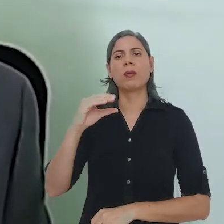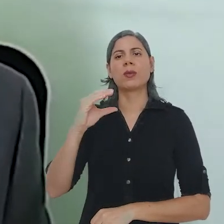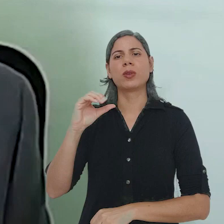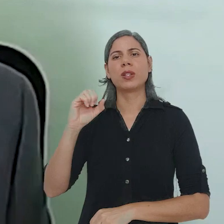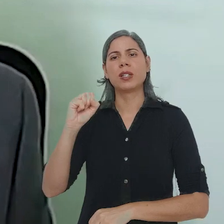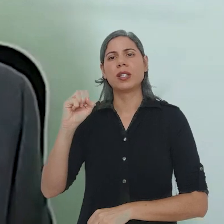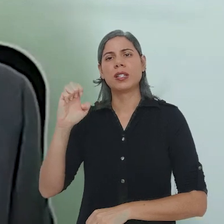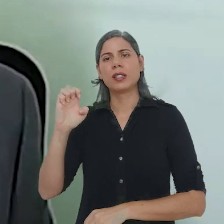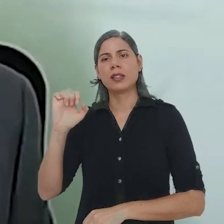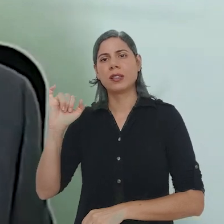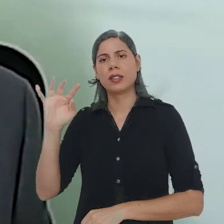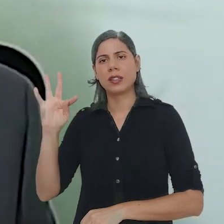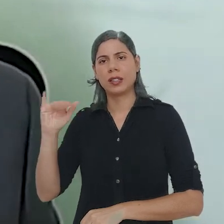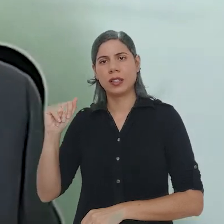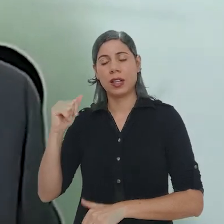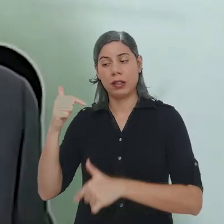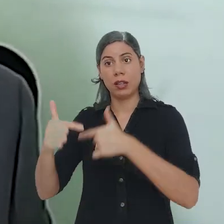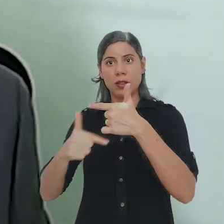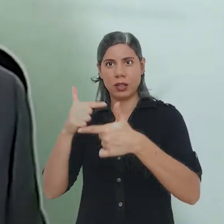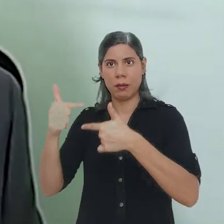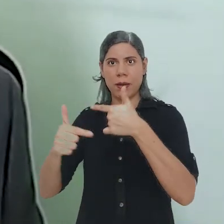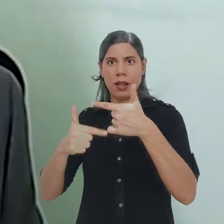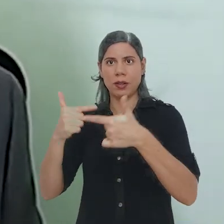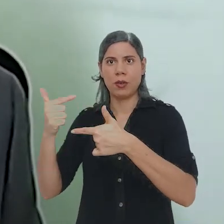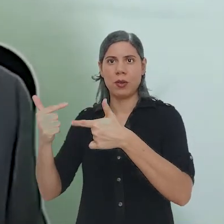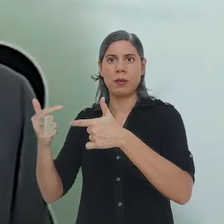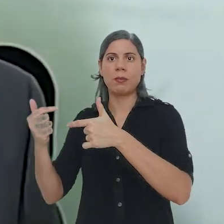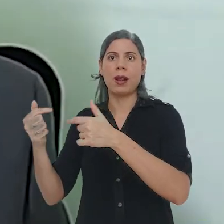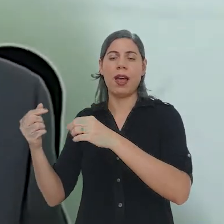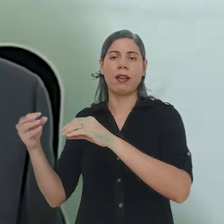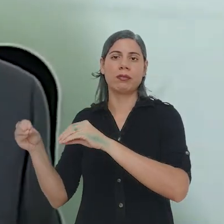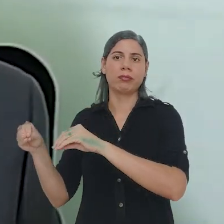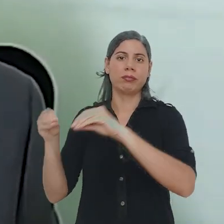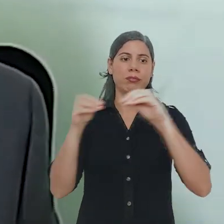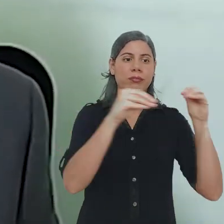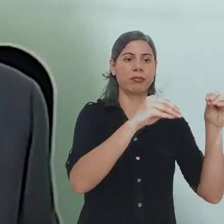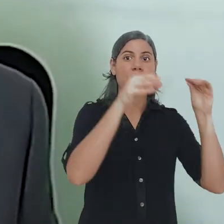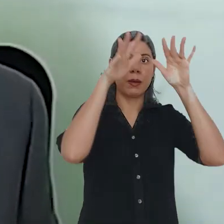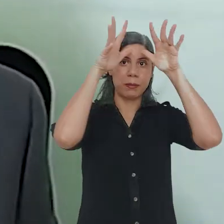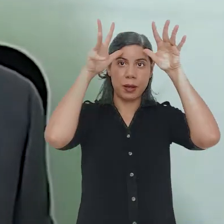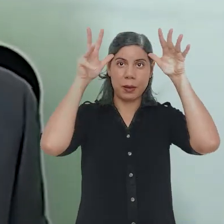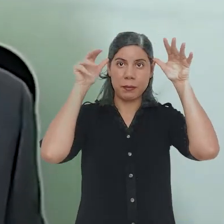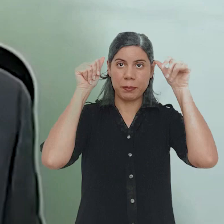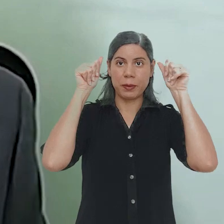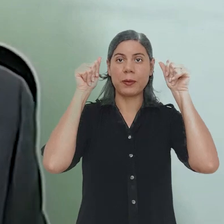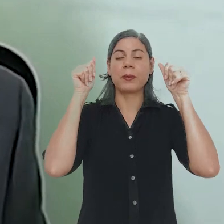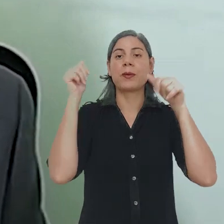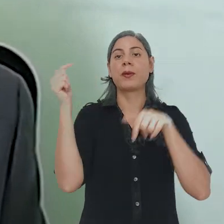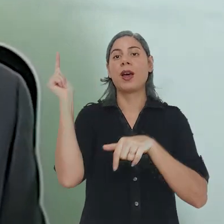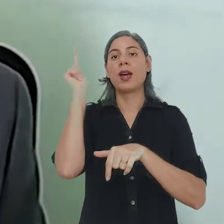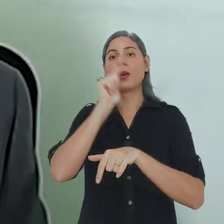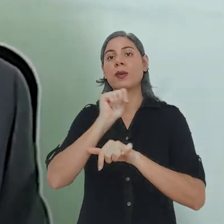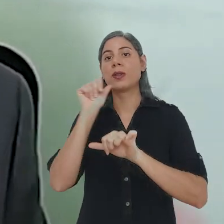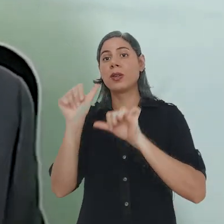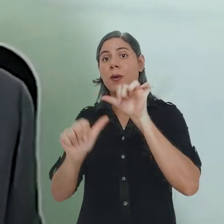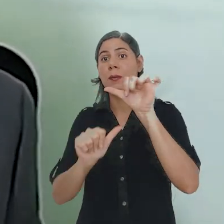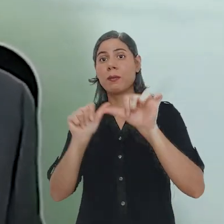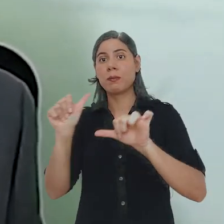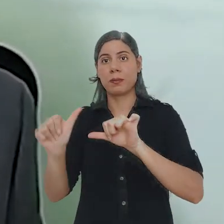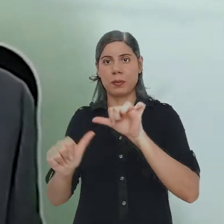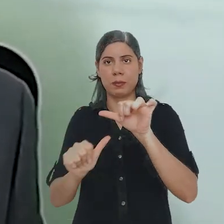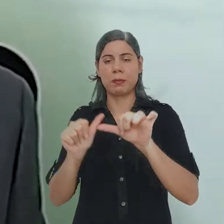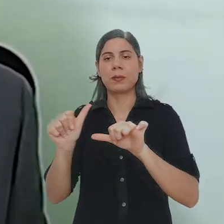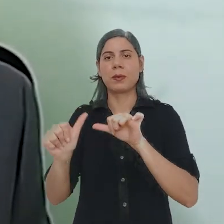Especial de Mobilização de Trabalhadores para a Amazônia, e esse serviço especial foi capaz de mudar